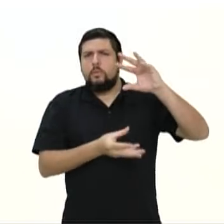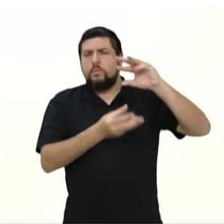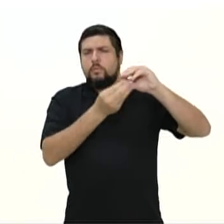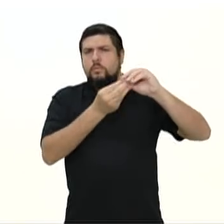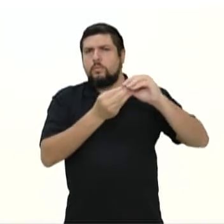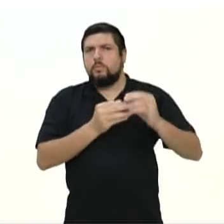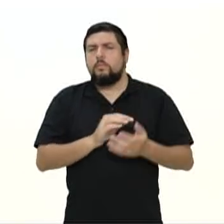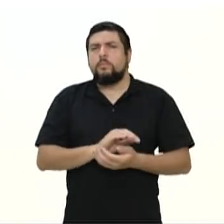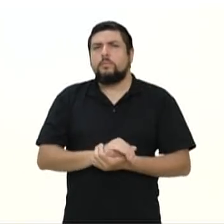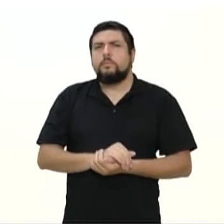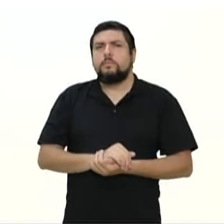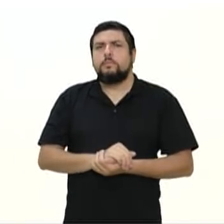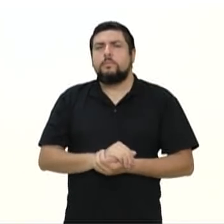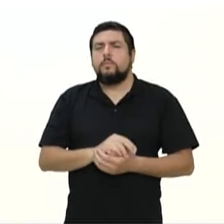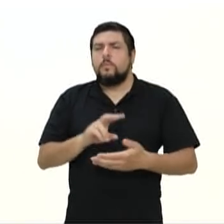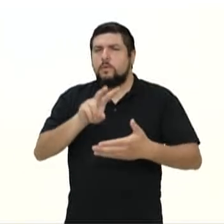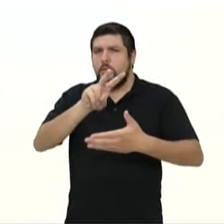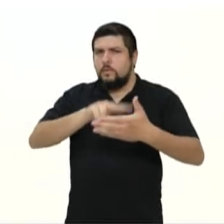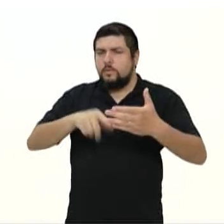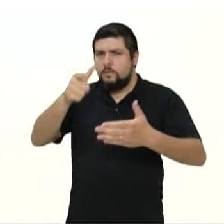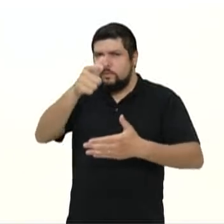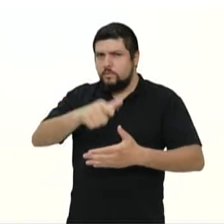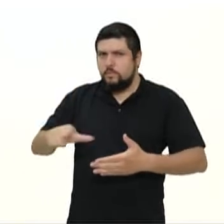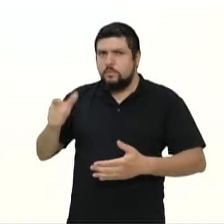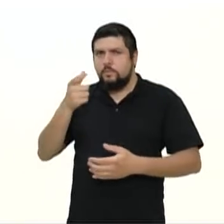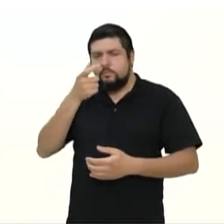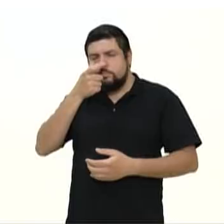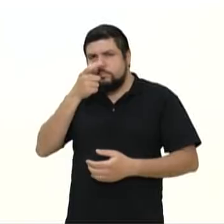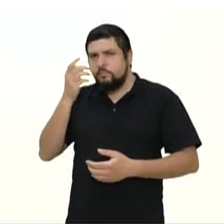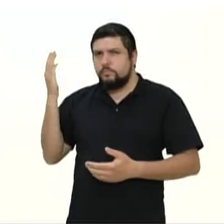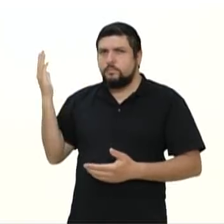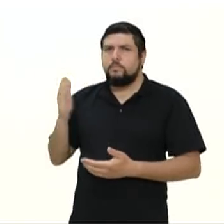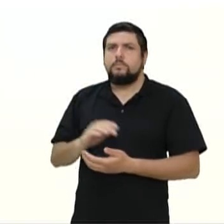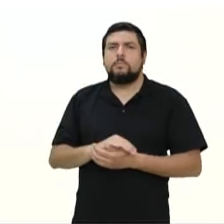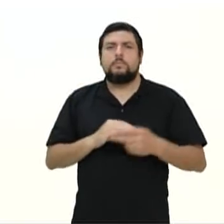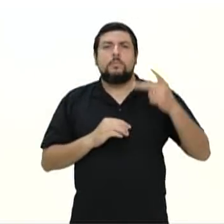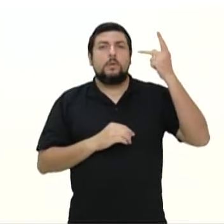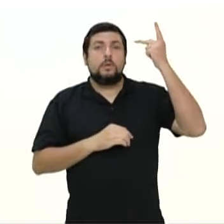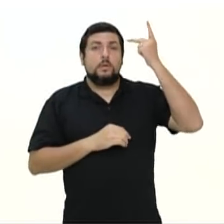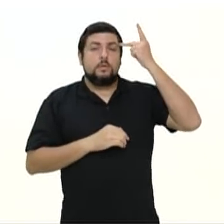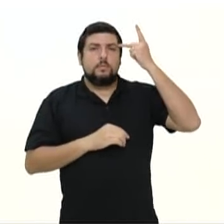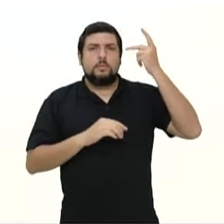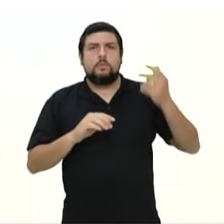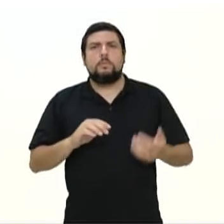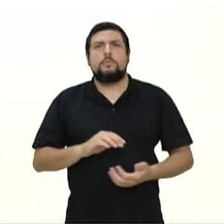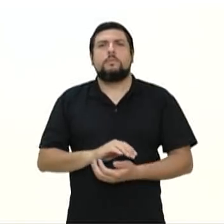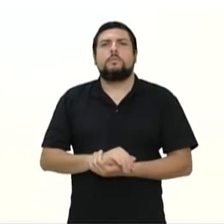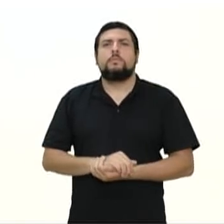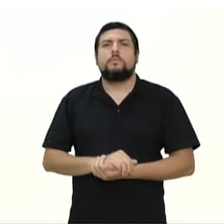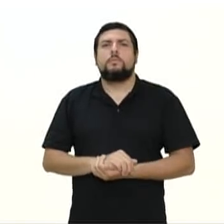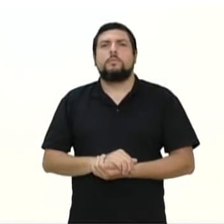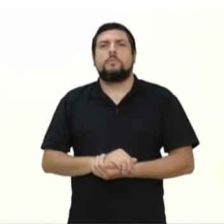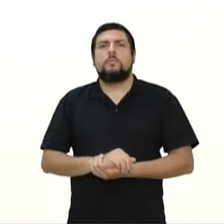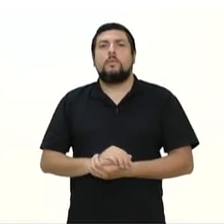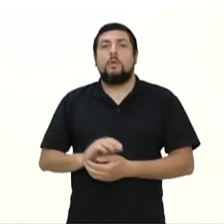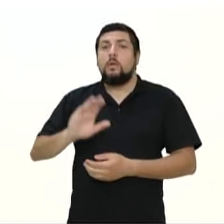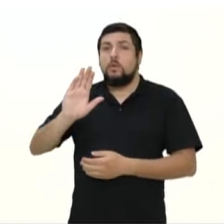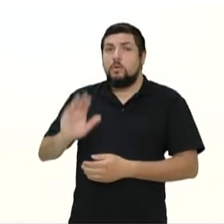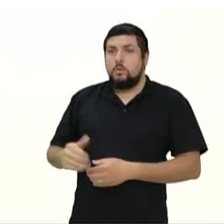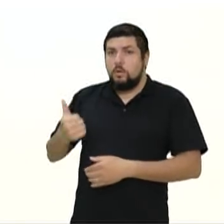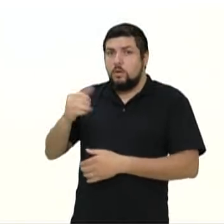primeiro parágrafo. Vamos reler juntos? São Paulo, após mais de 10 anos